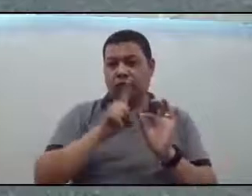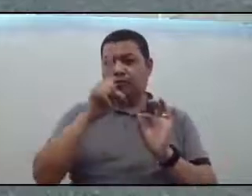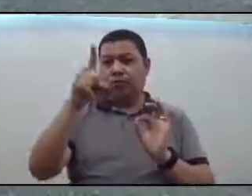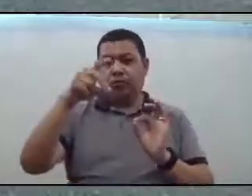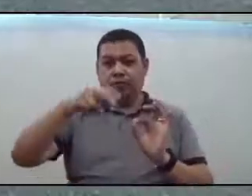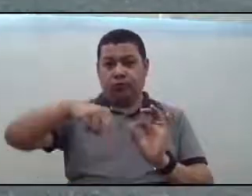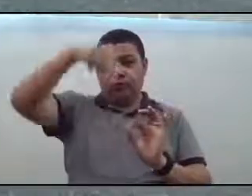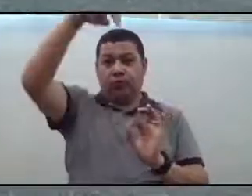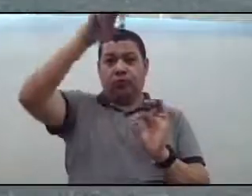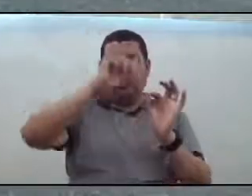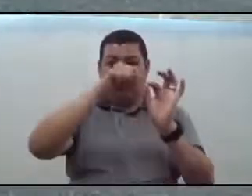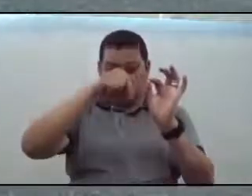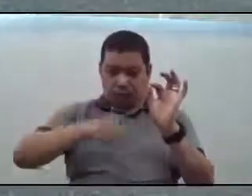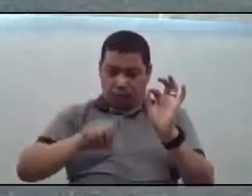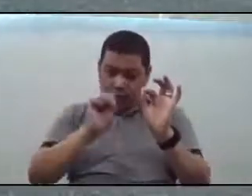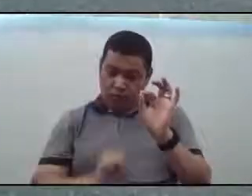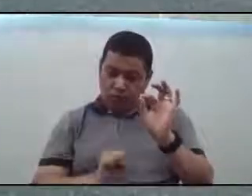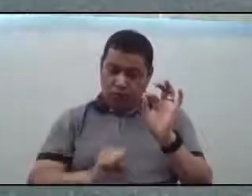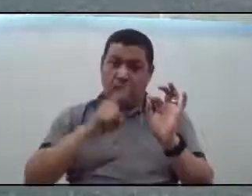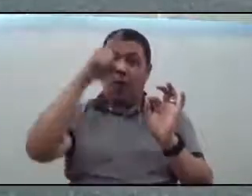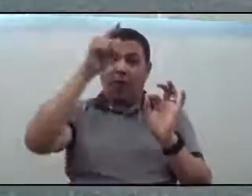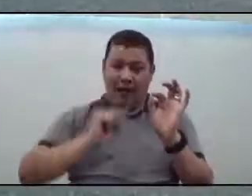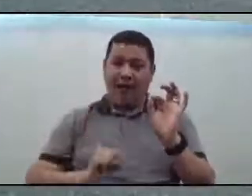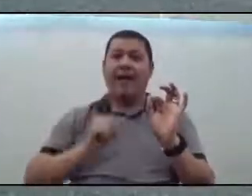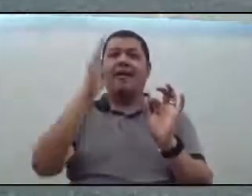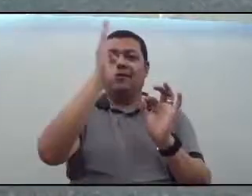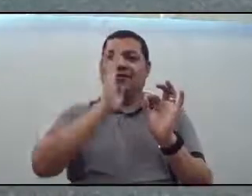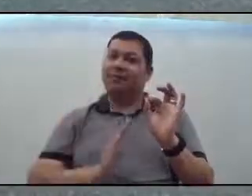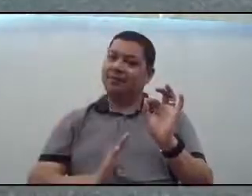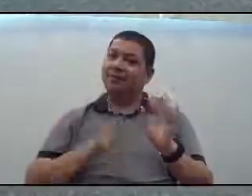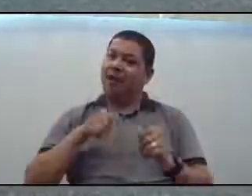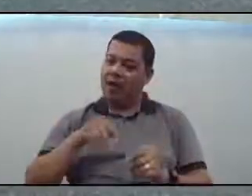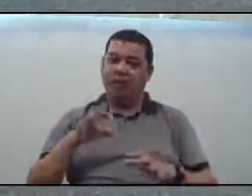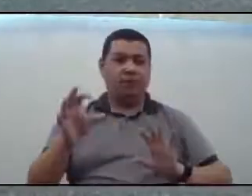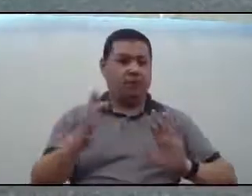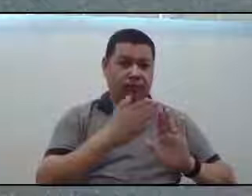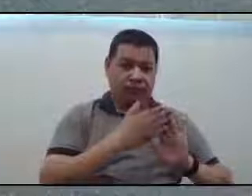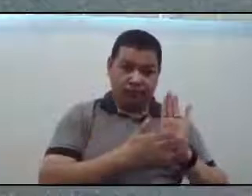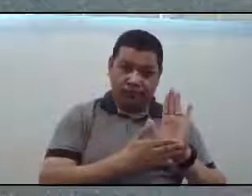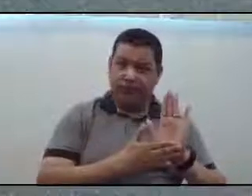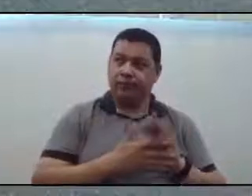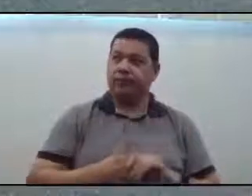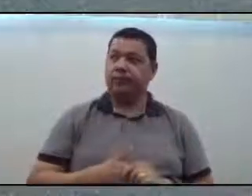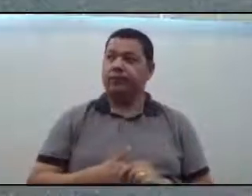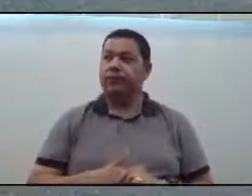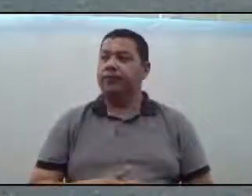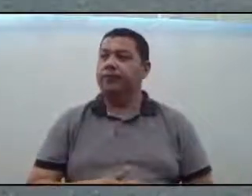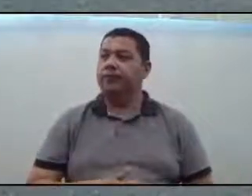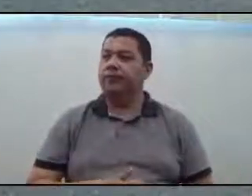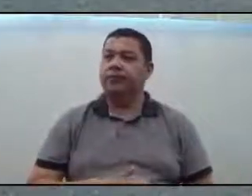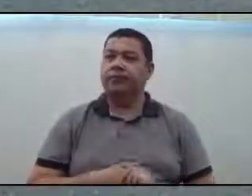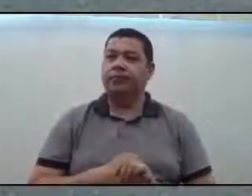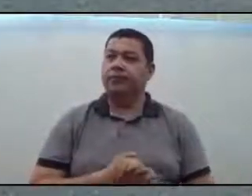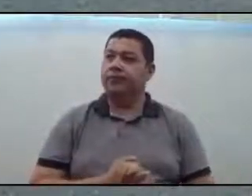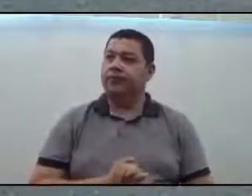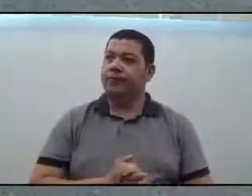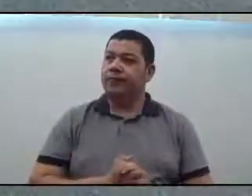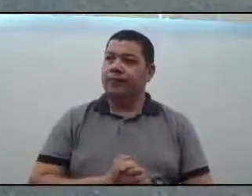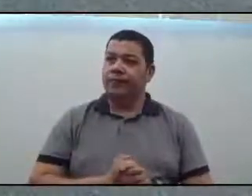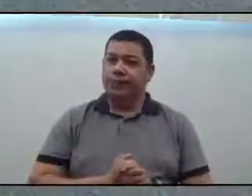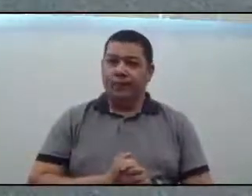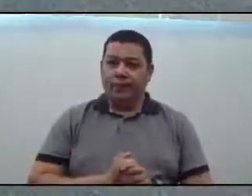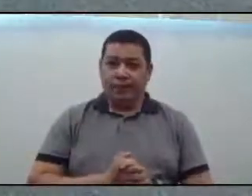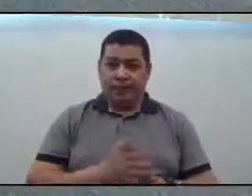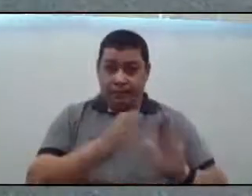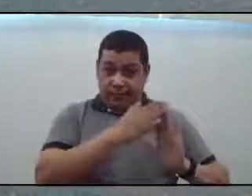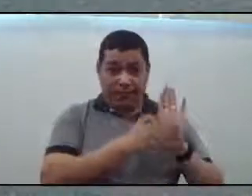nosso país. Então é um projeto realmente, para muitos, é um projeto que não é nem do âmbito de um vereador,